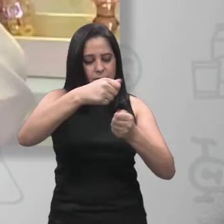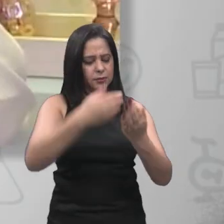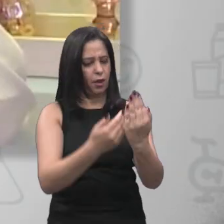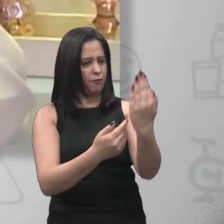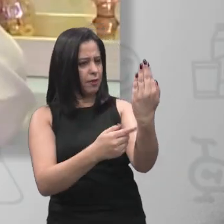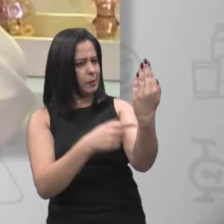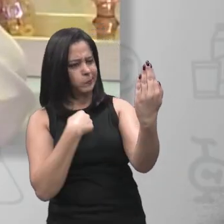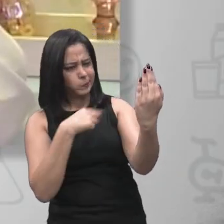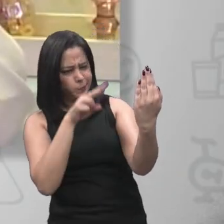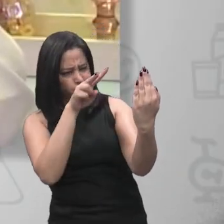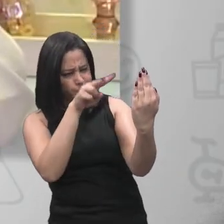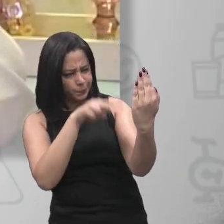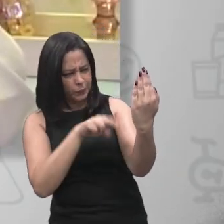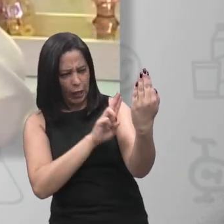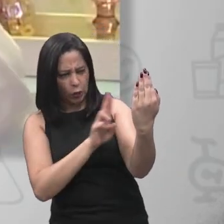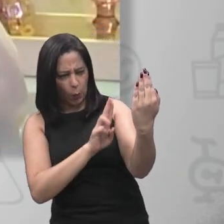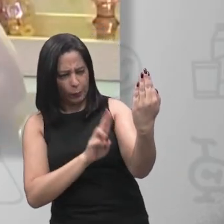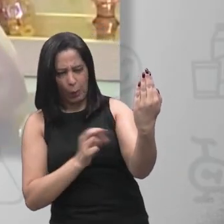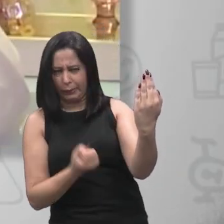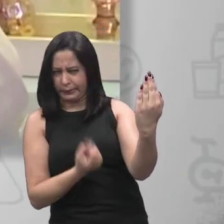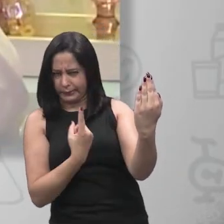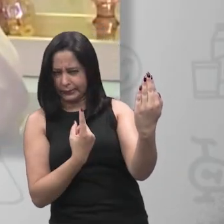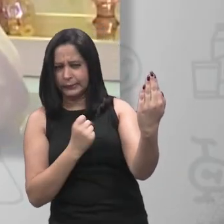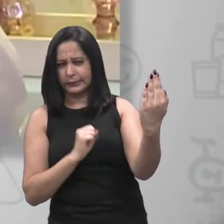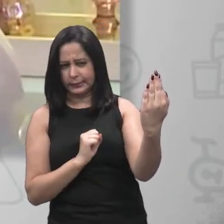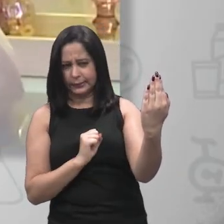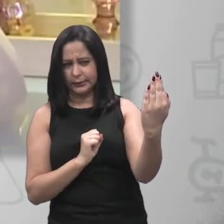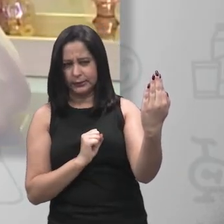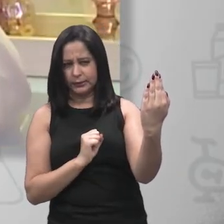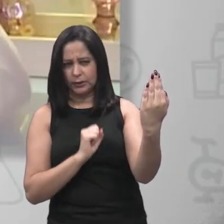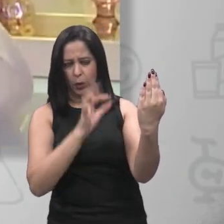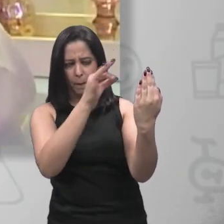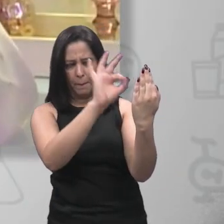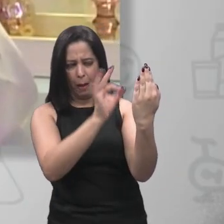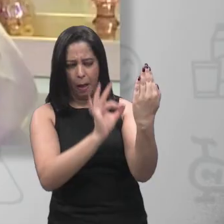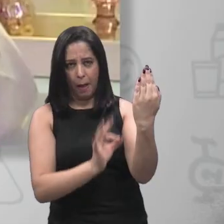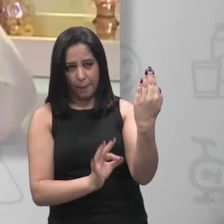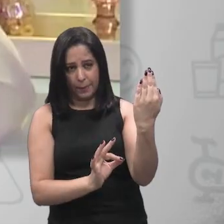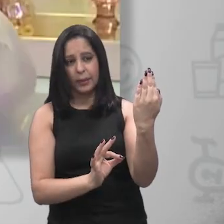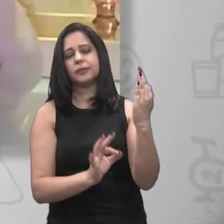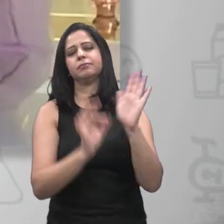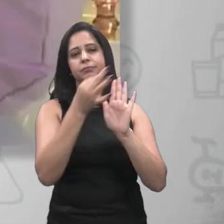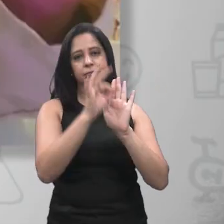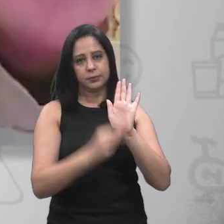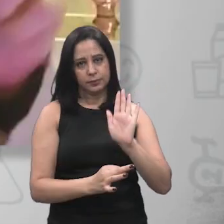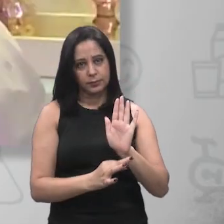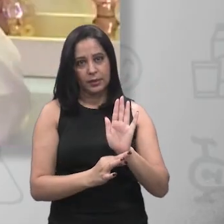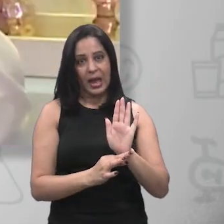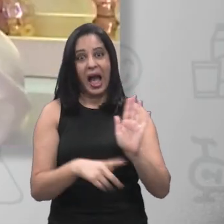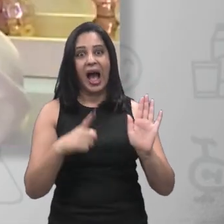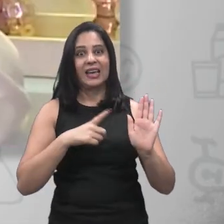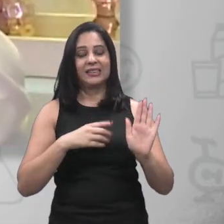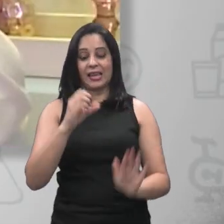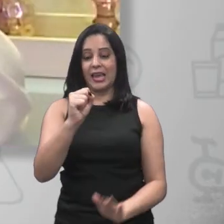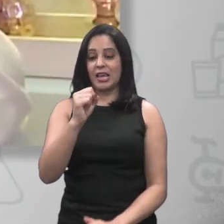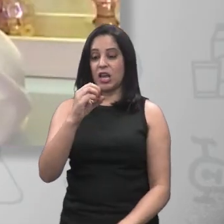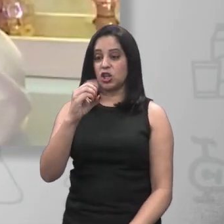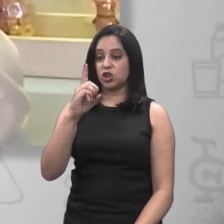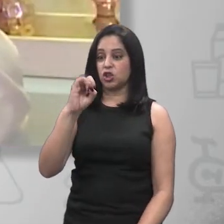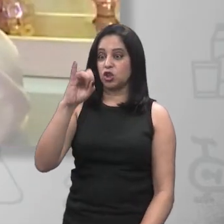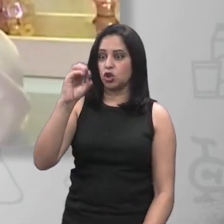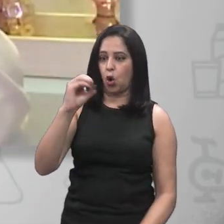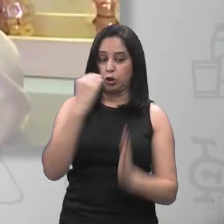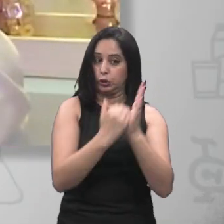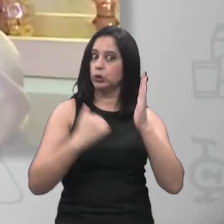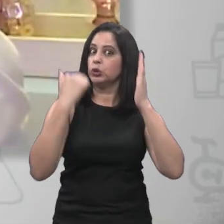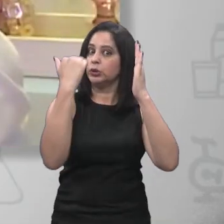tem muitos ingredientes lá, e onde você olha e o excesso de sódio está muito grande lá.